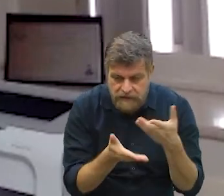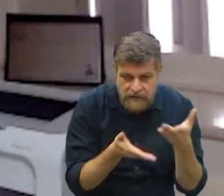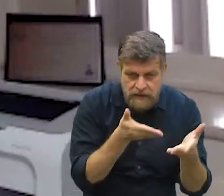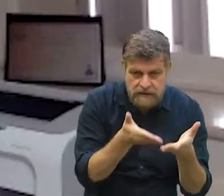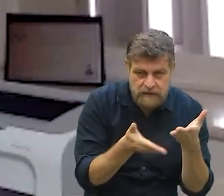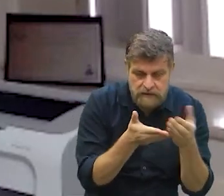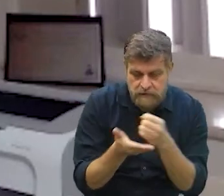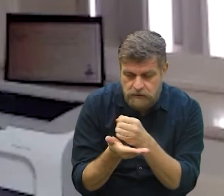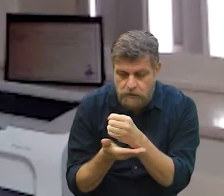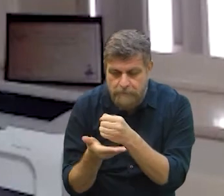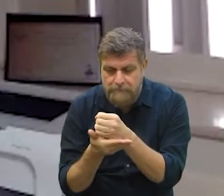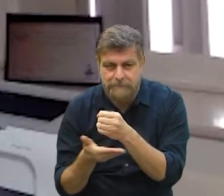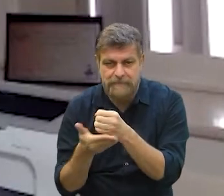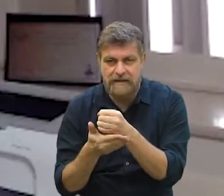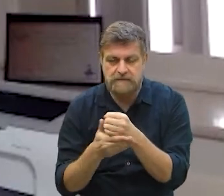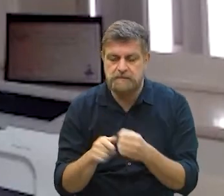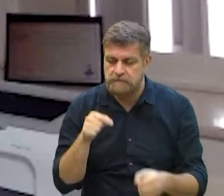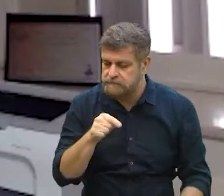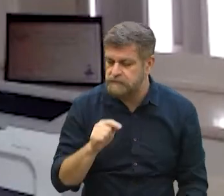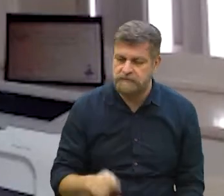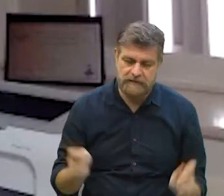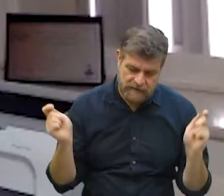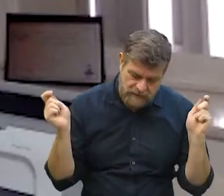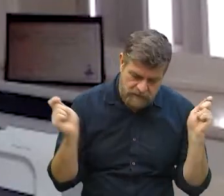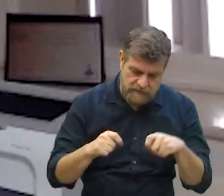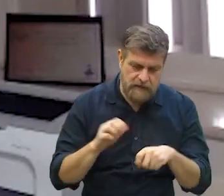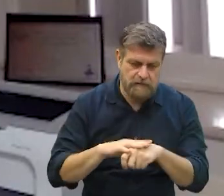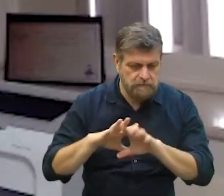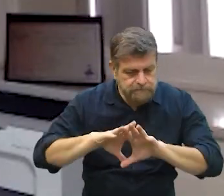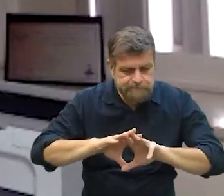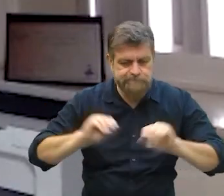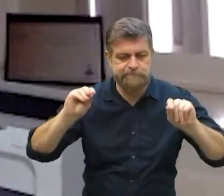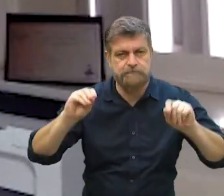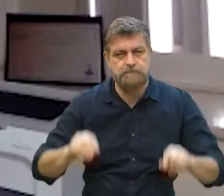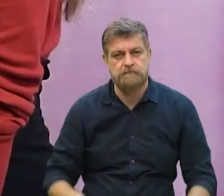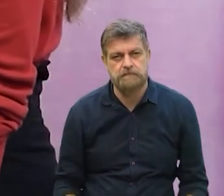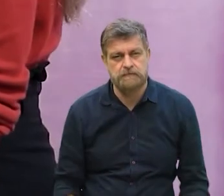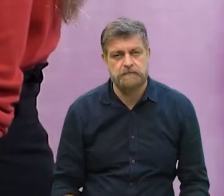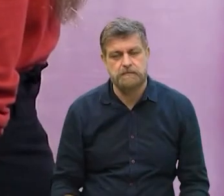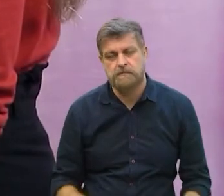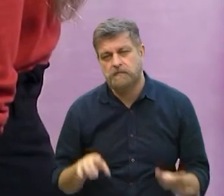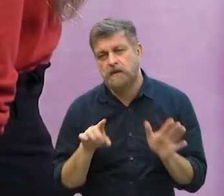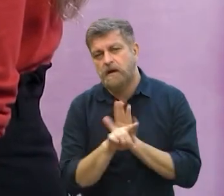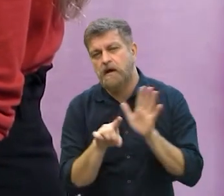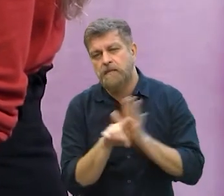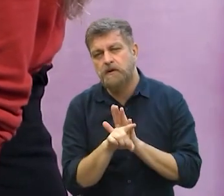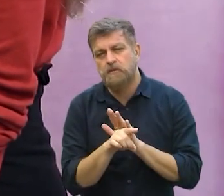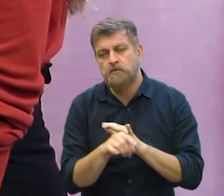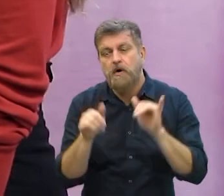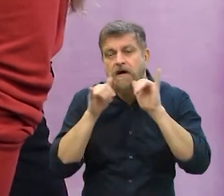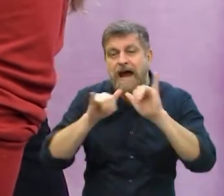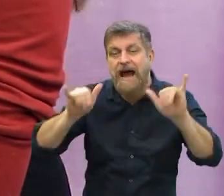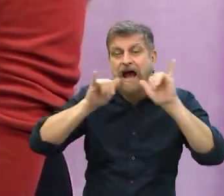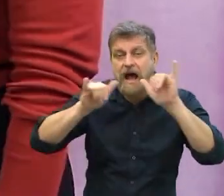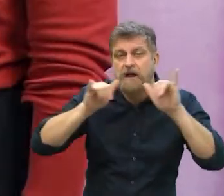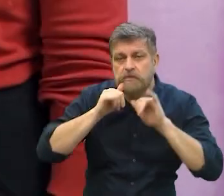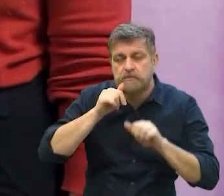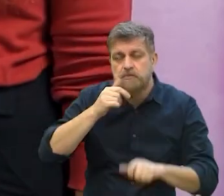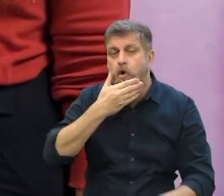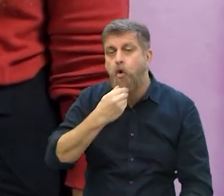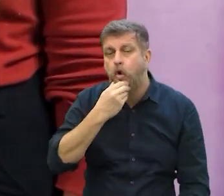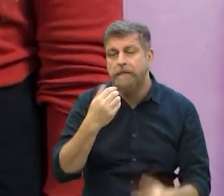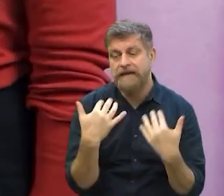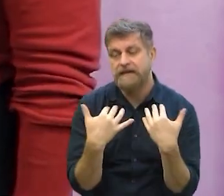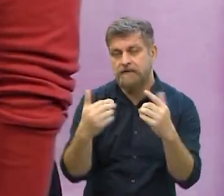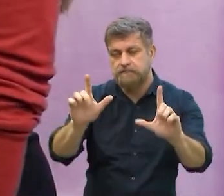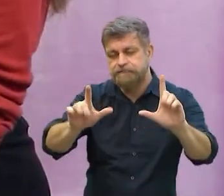mas tratamento inicial e precoce é a chave dessa doença. Dr. Wagner, qual o recado que o senhor dá para o homem que